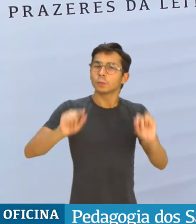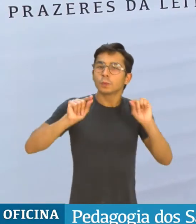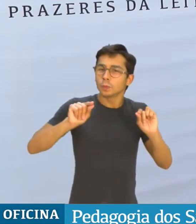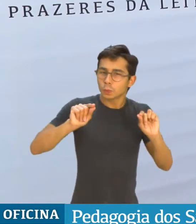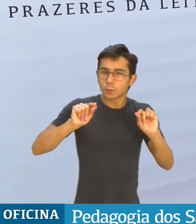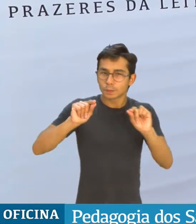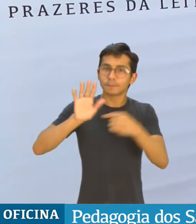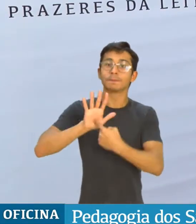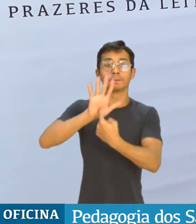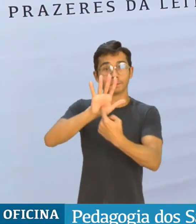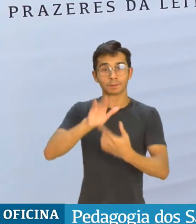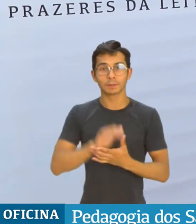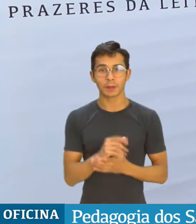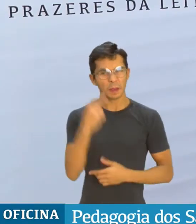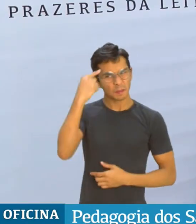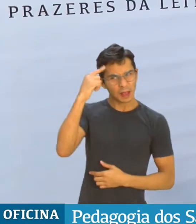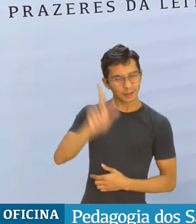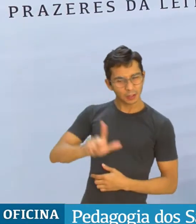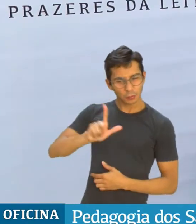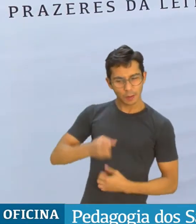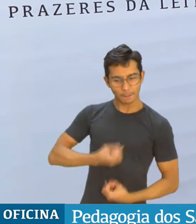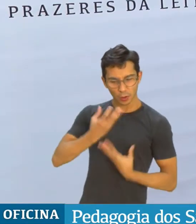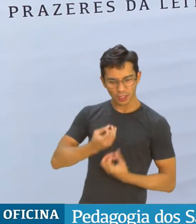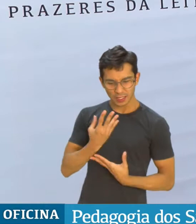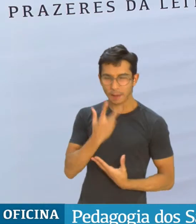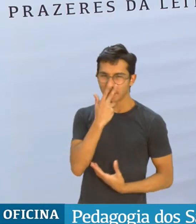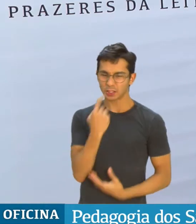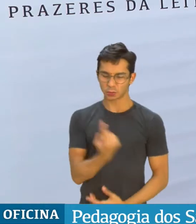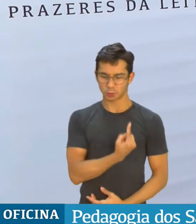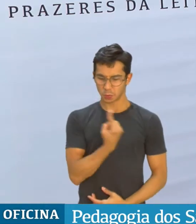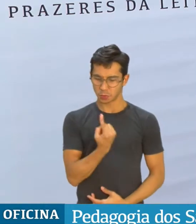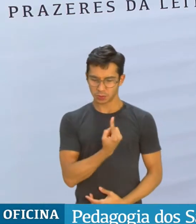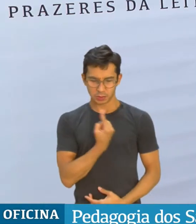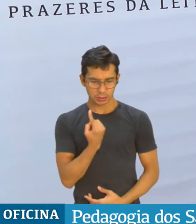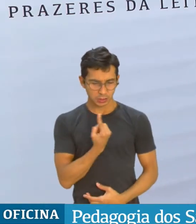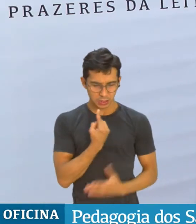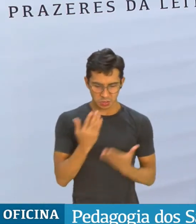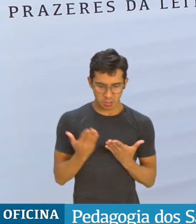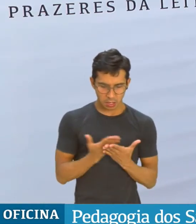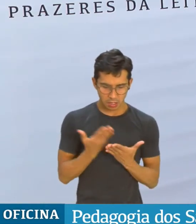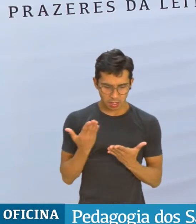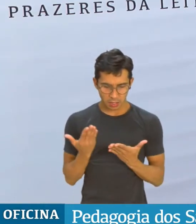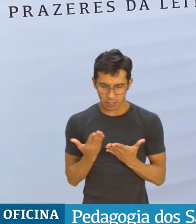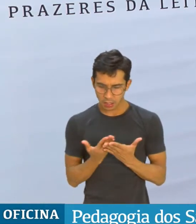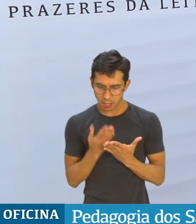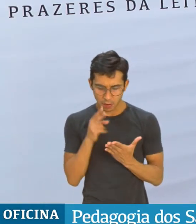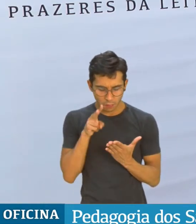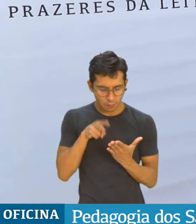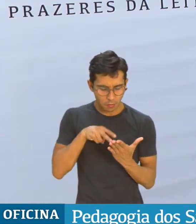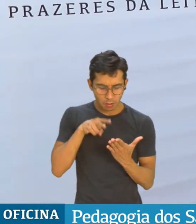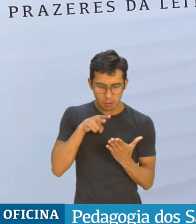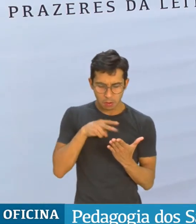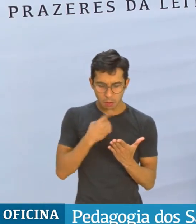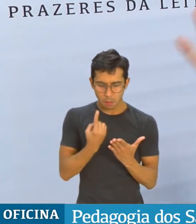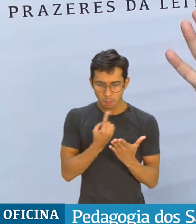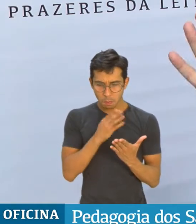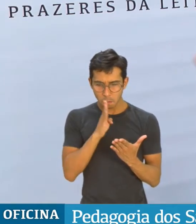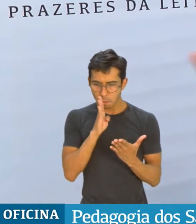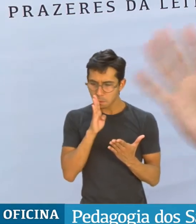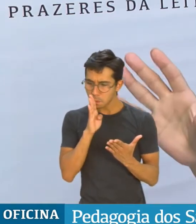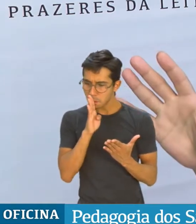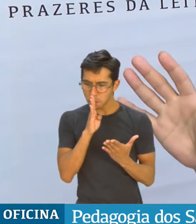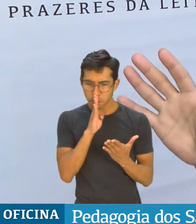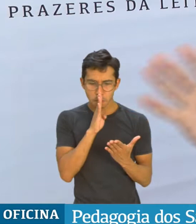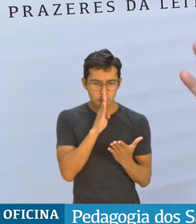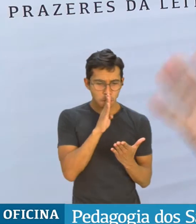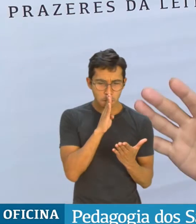literatura e poesia, as pessoas já pensam na imagem de uma pessoa sozinha, isolada, com o seu livro, na introspecção total, fica quieta,